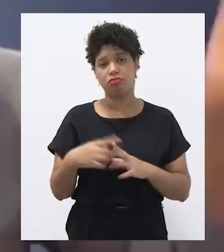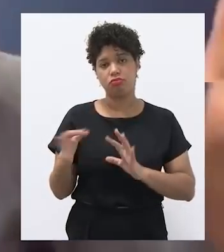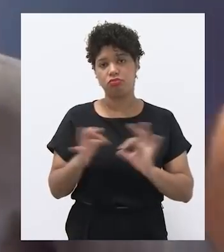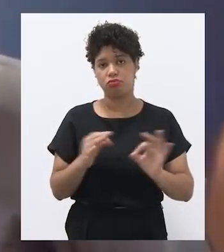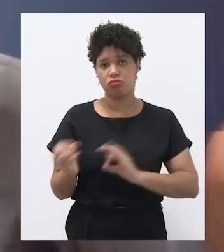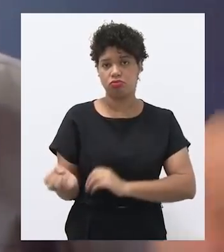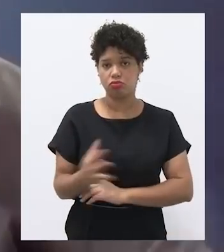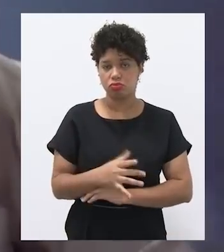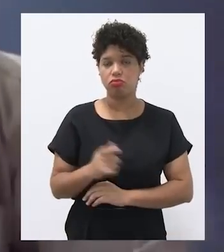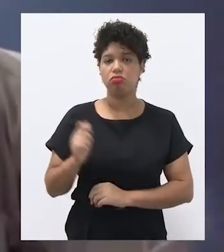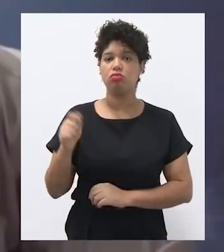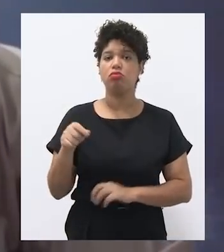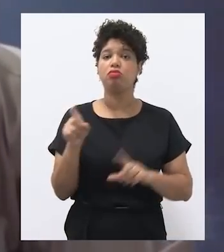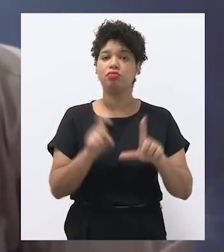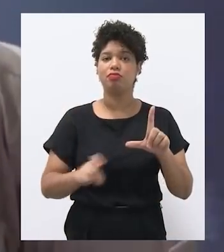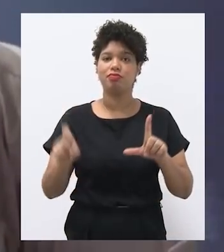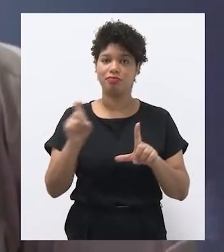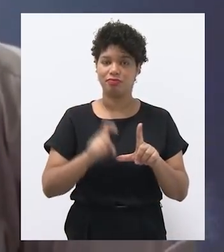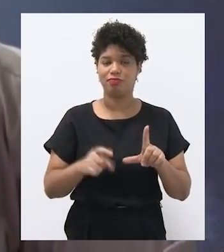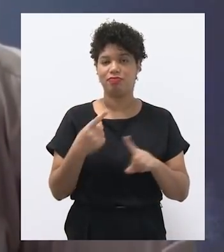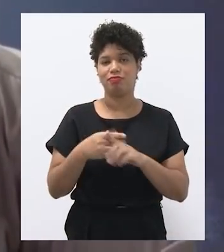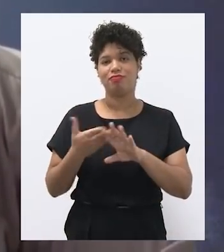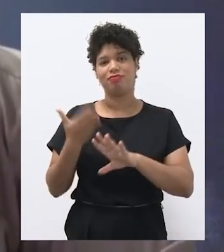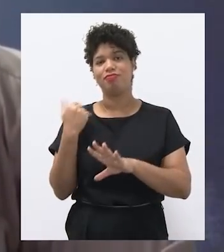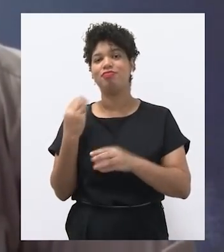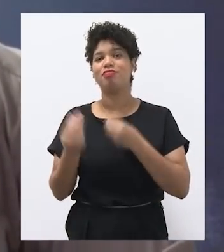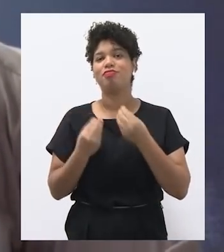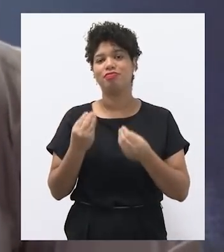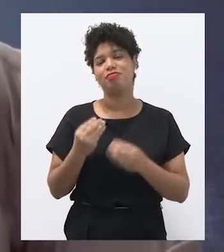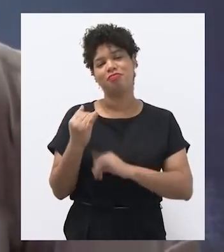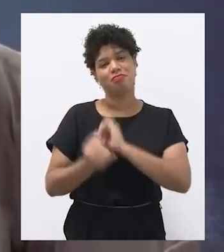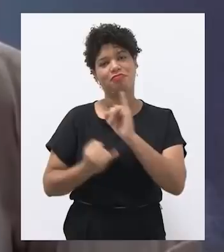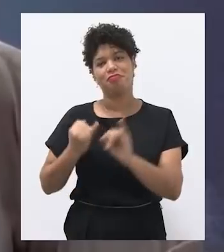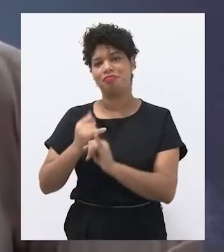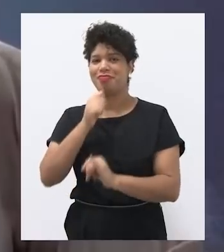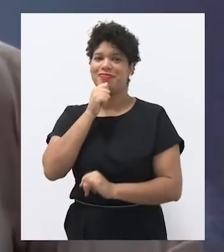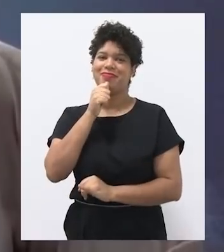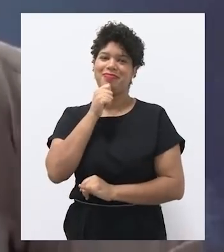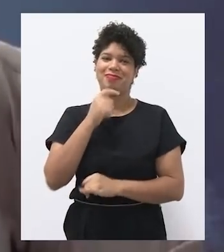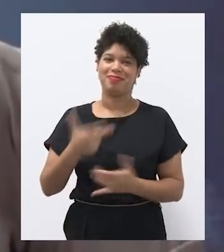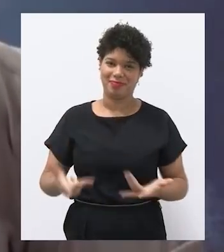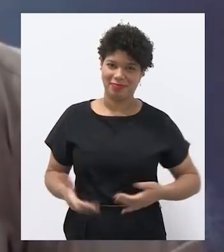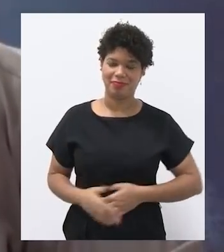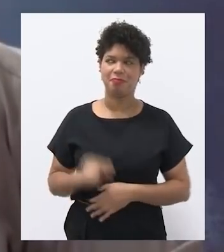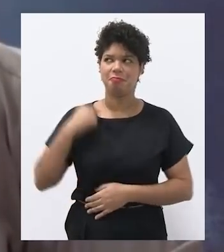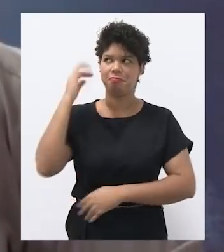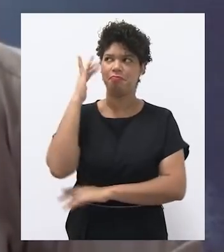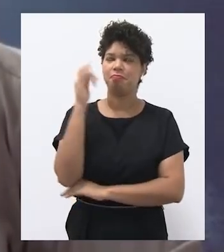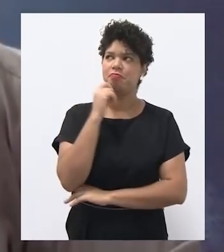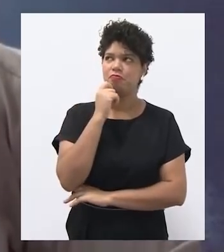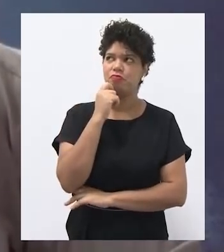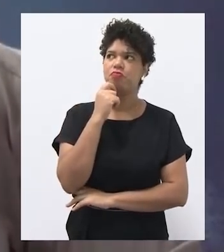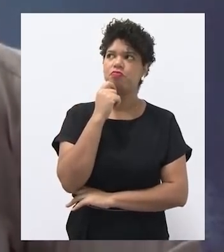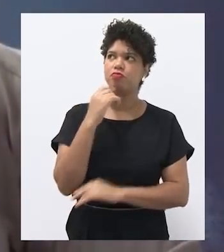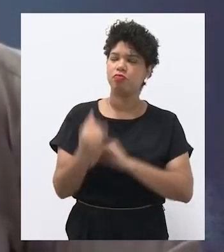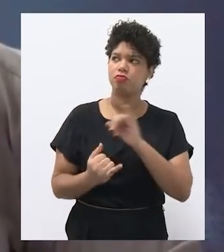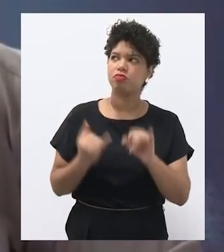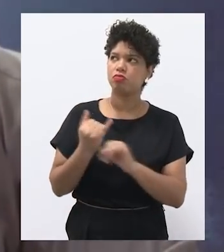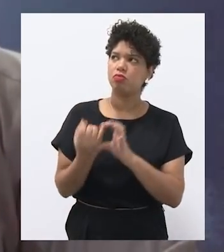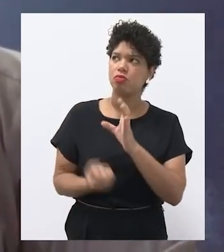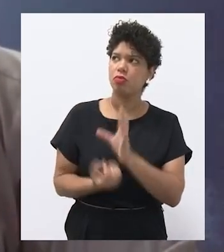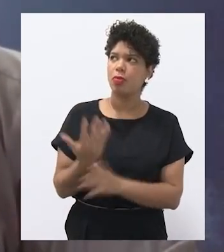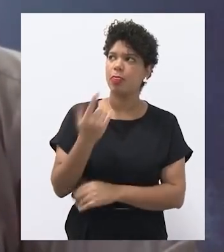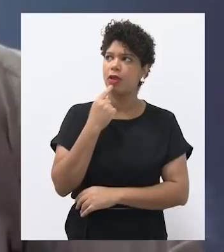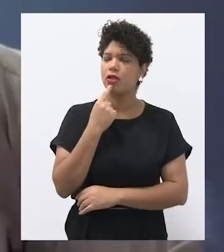digital para algo que antes era analógico. Quando a gente pensa no surgimento da internet, principalmente do ponto de vista